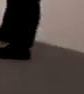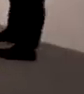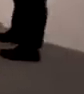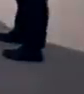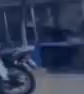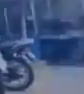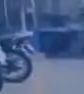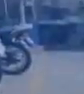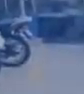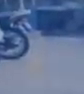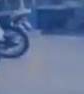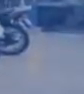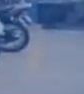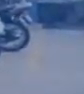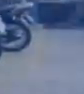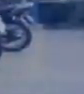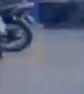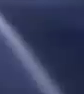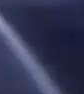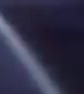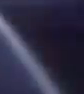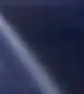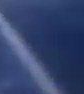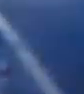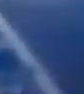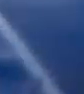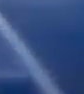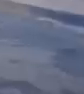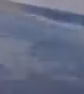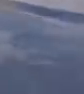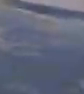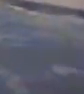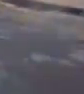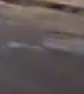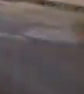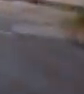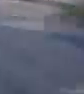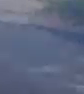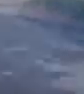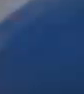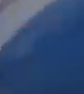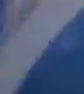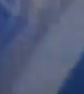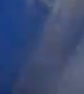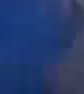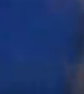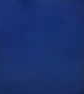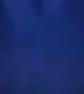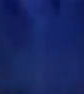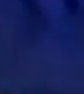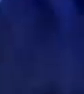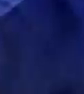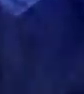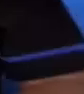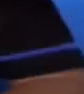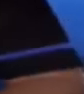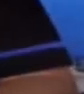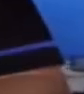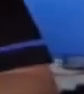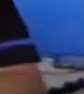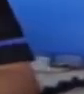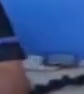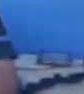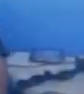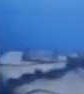eletrônica. Com ele, você conta com toda a proteção e tranquilidade que sua vida merece. 24 horas por dia. E o